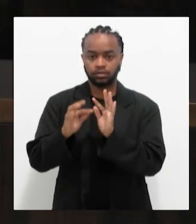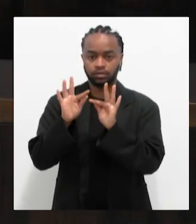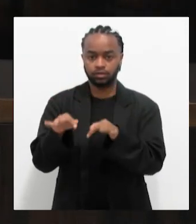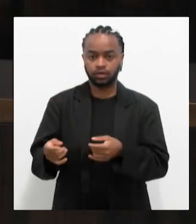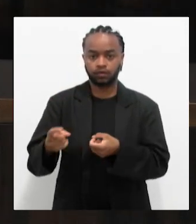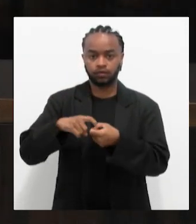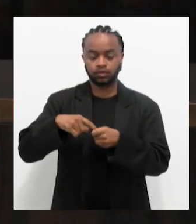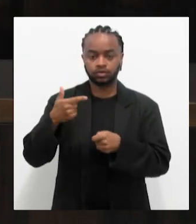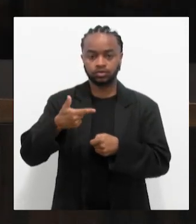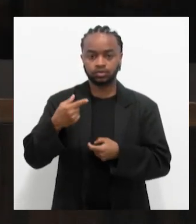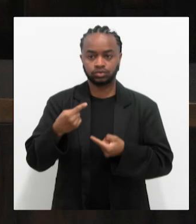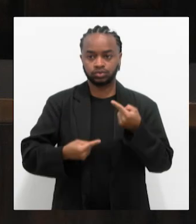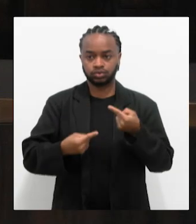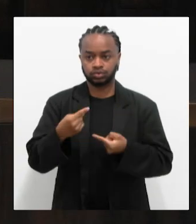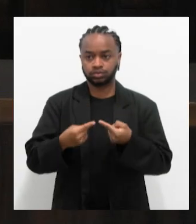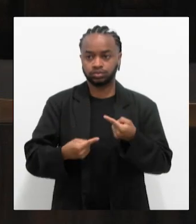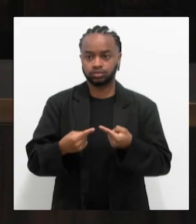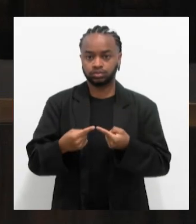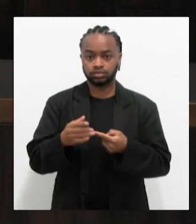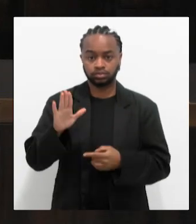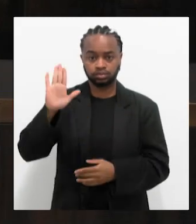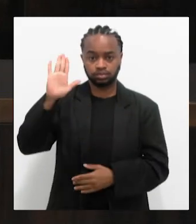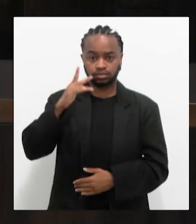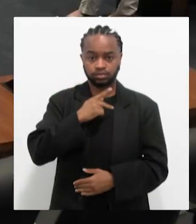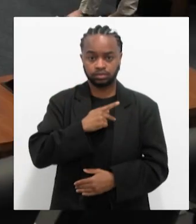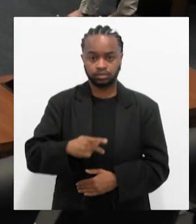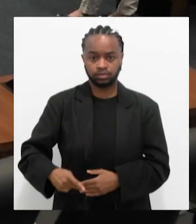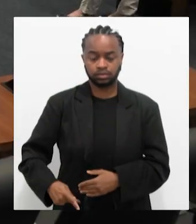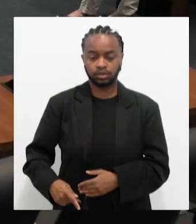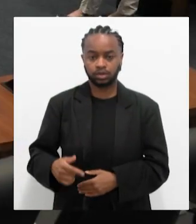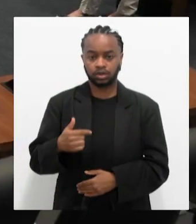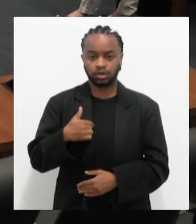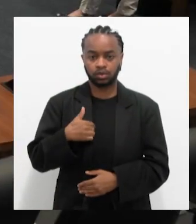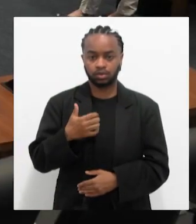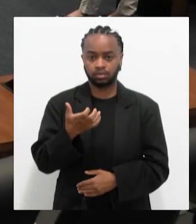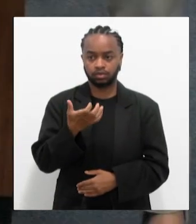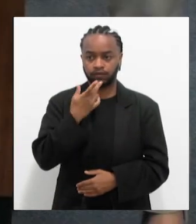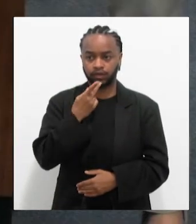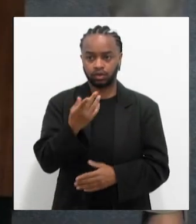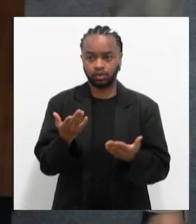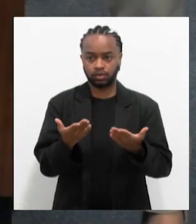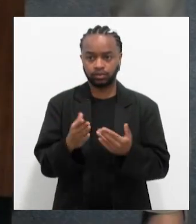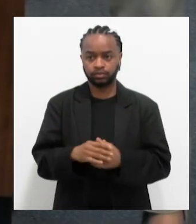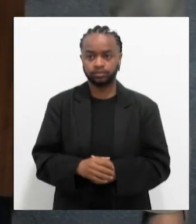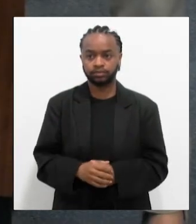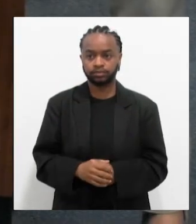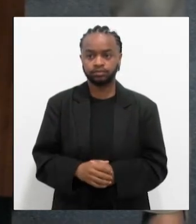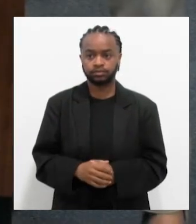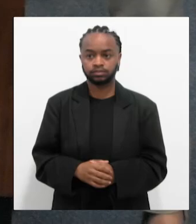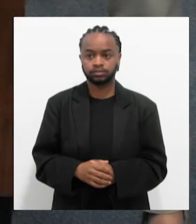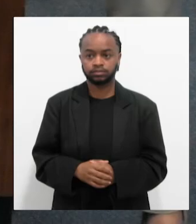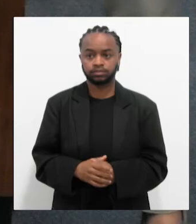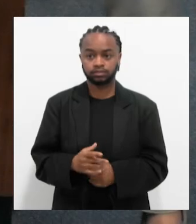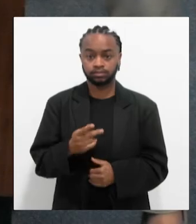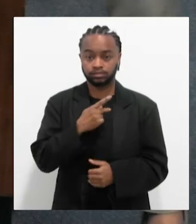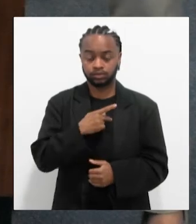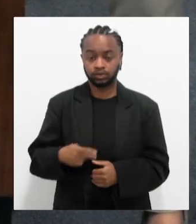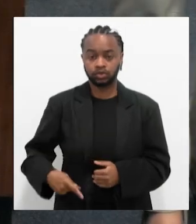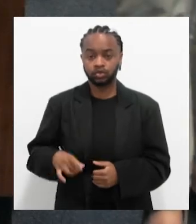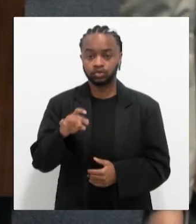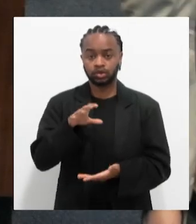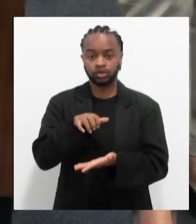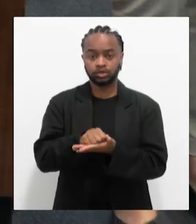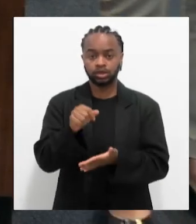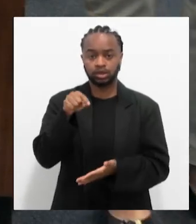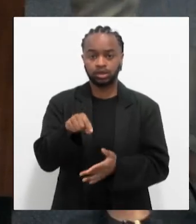a segunda discussão. Presidente, questão de Deputado ordem, por favor. Ratinho. Presidente, é só para constar aqui nos